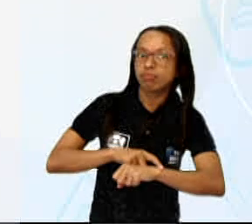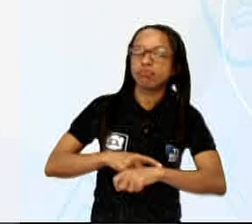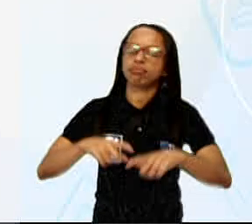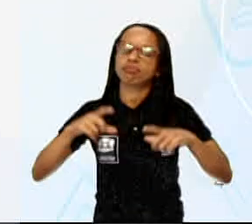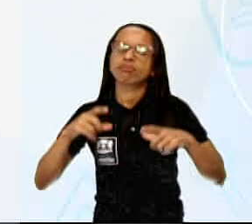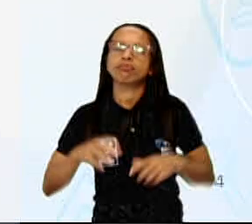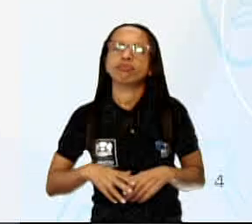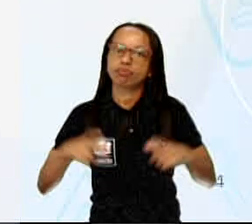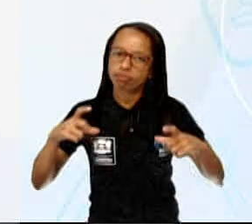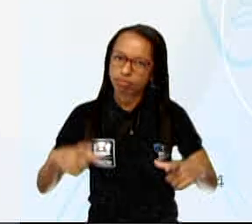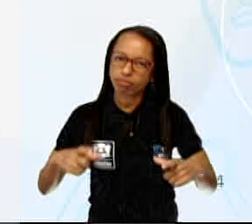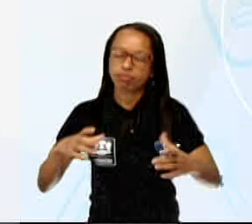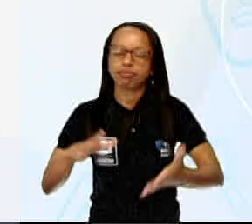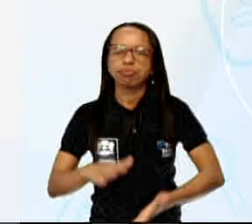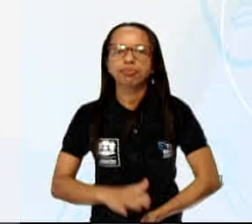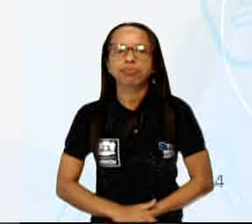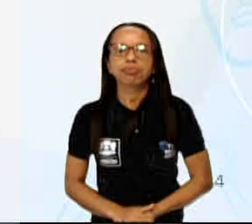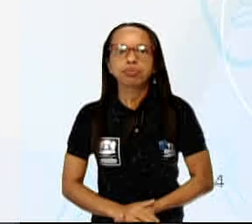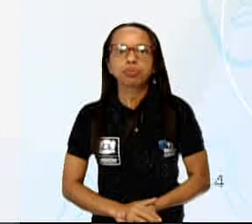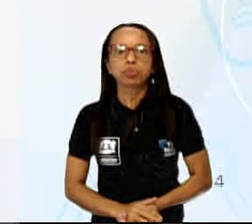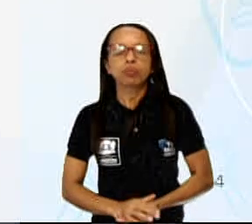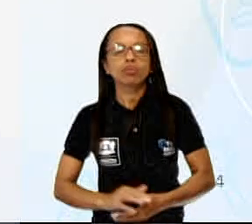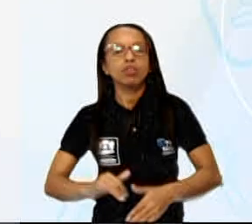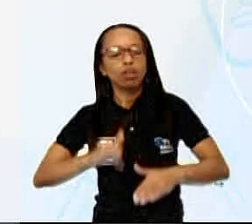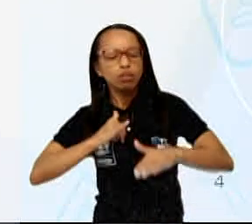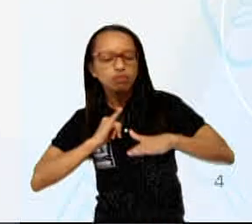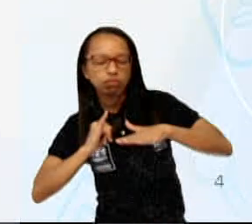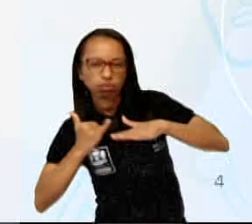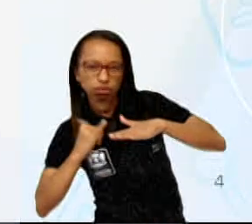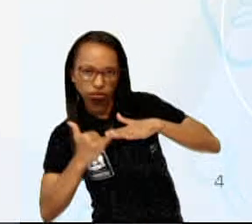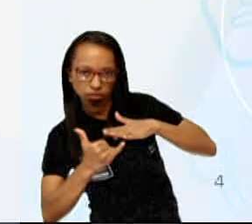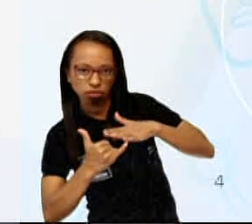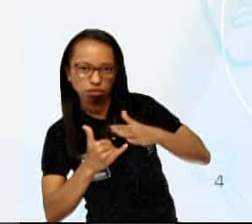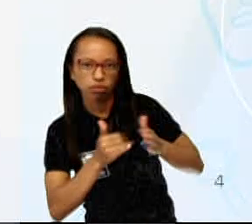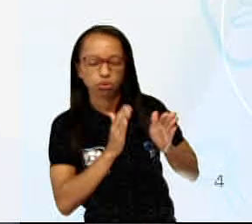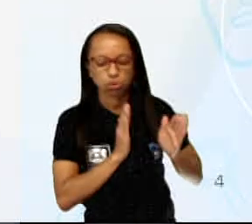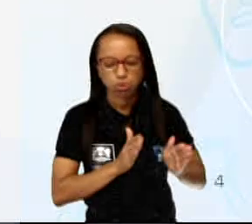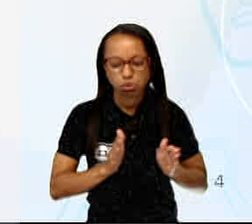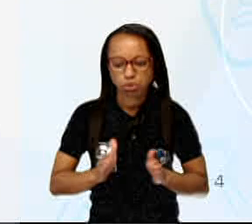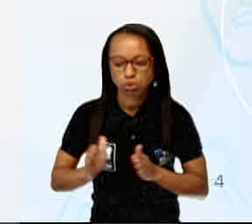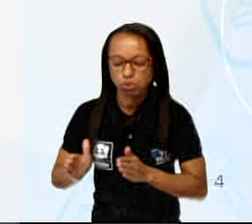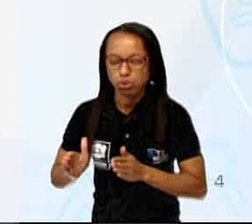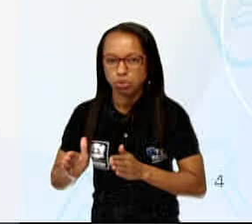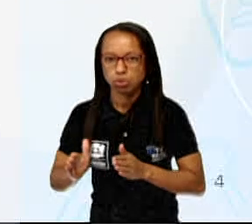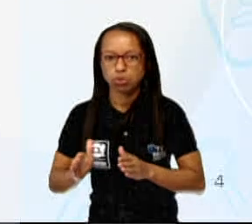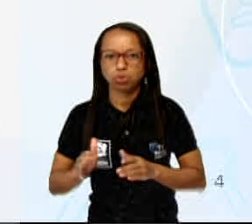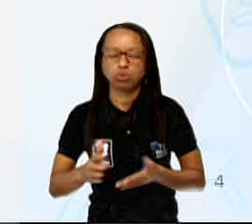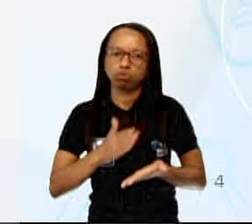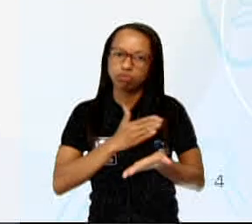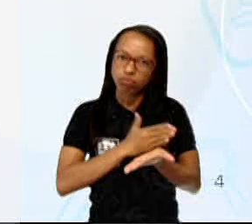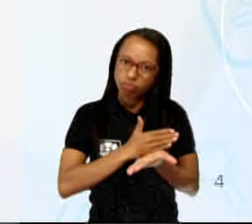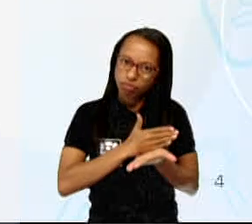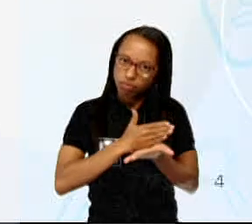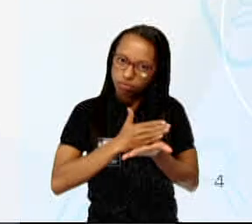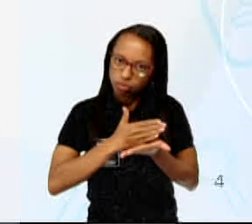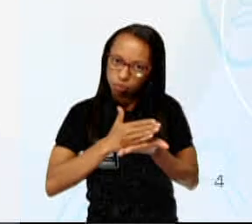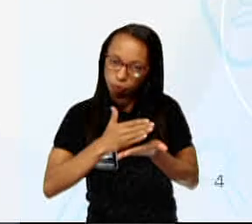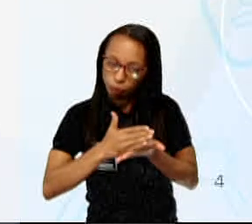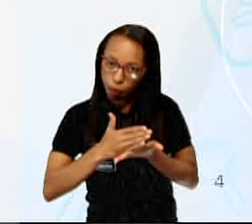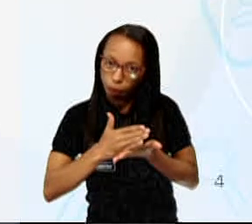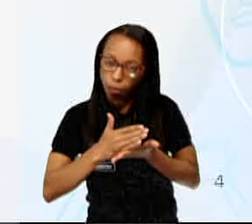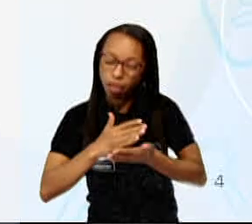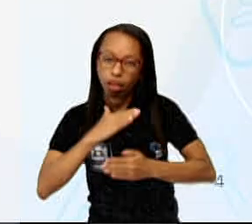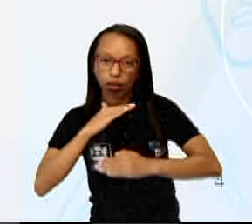Analisamos que esse enredo ele é dividido em apresentação, desenvolvimento desse conflito,